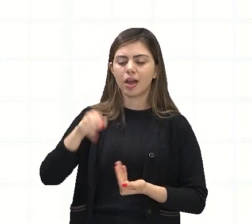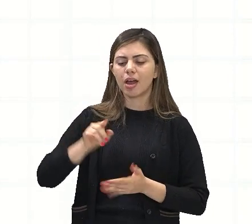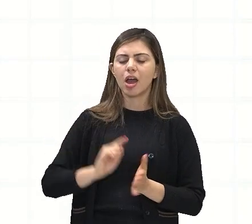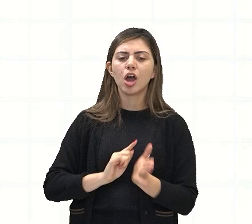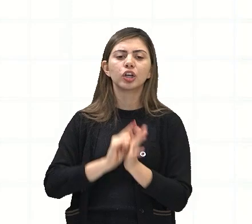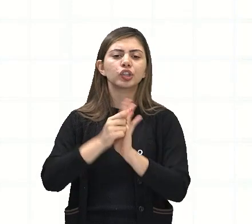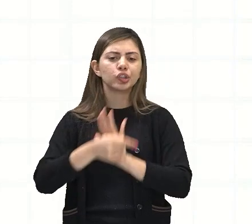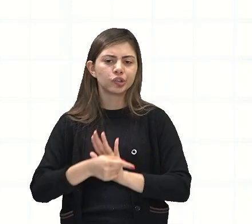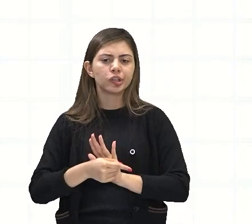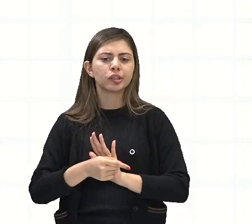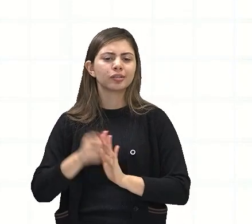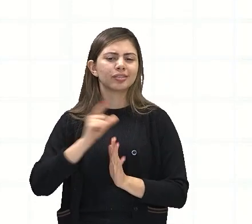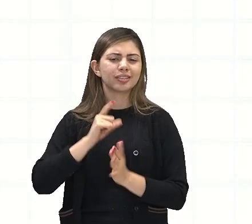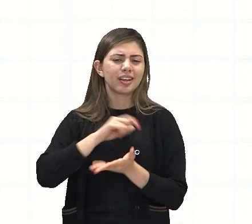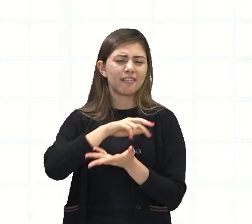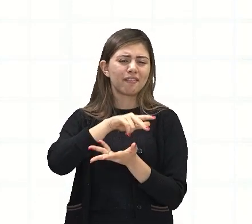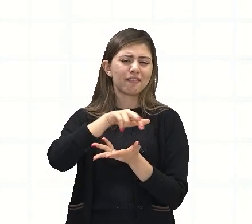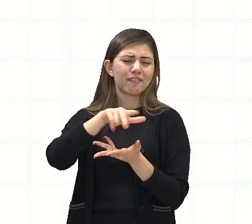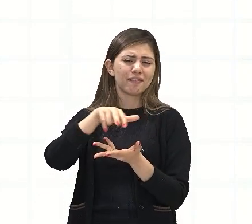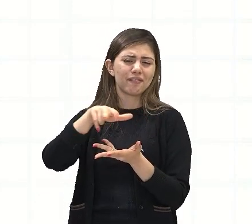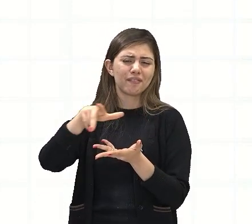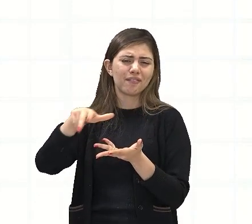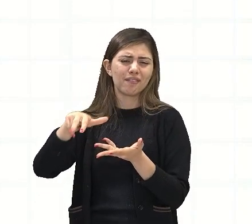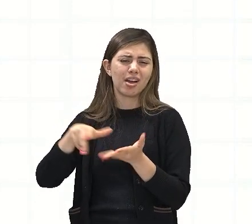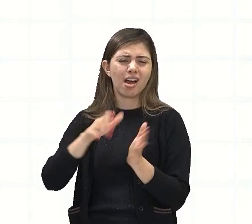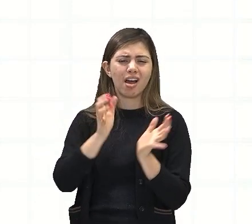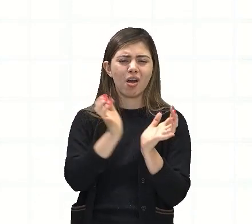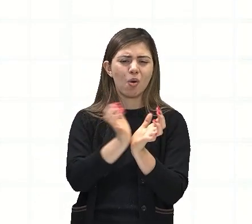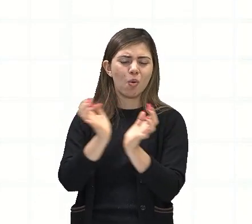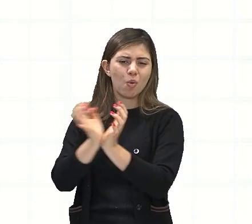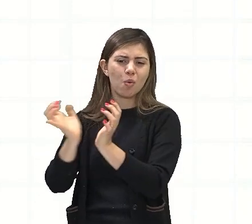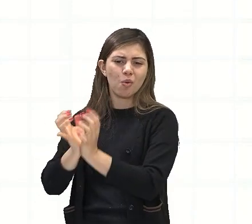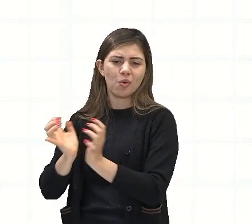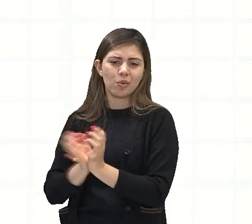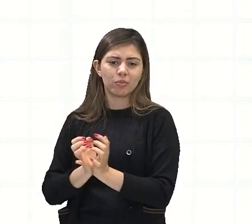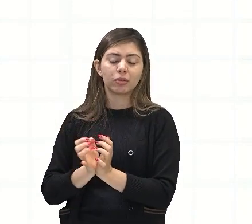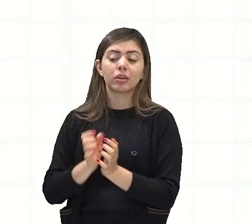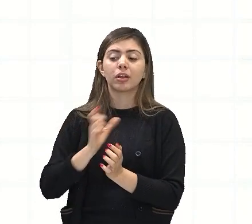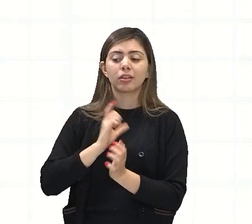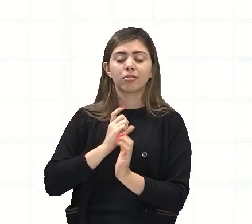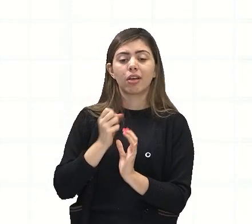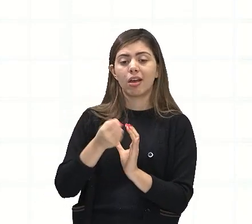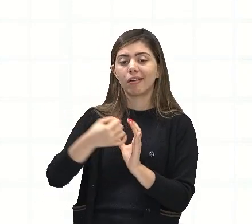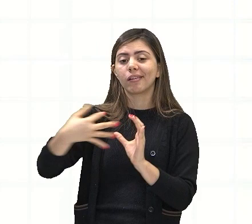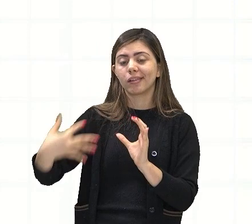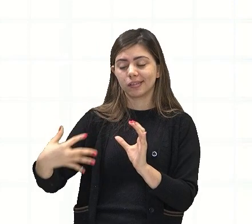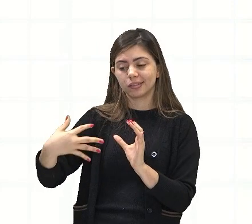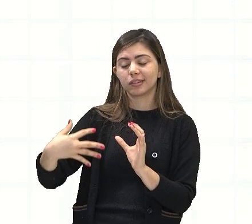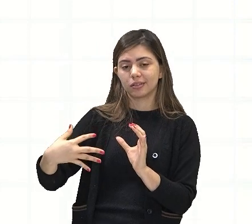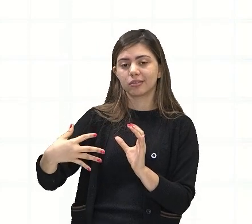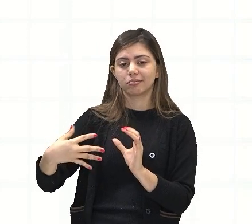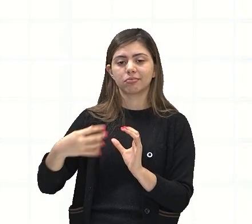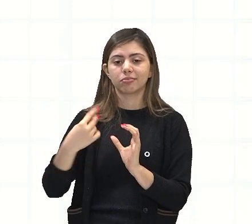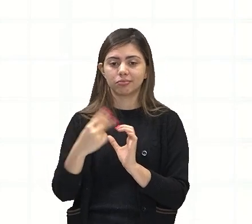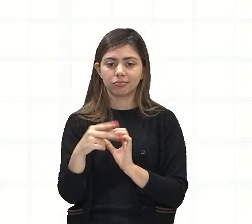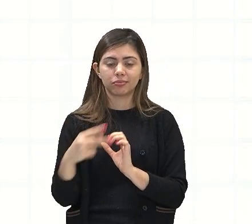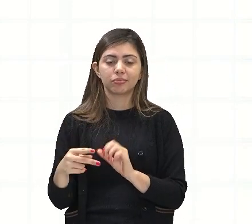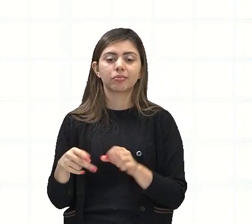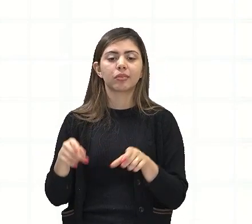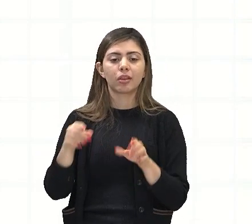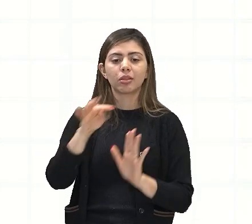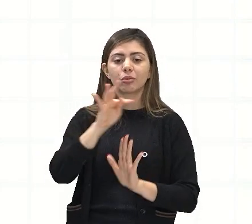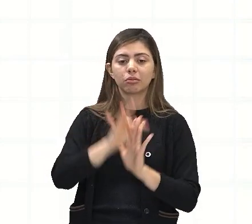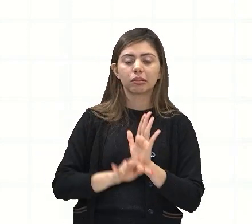reúnem uma infinidade de textos de acordo com as características que eles têm em comum em relação a